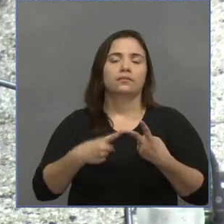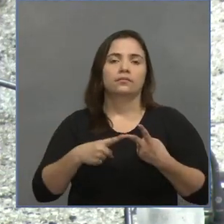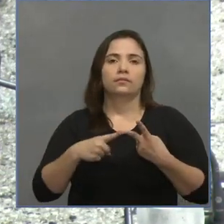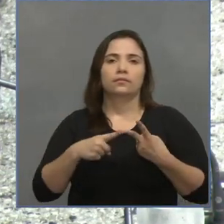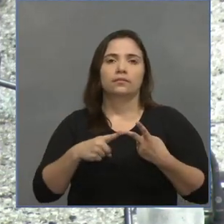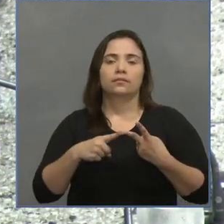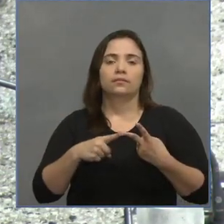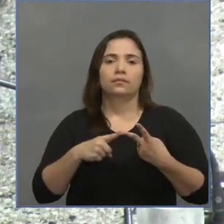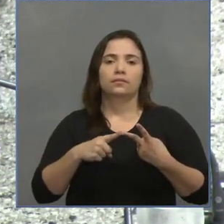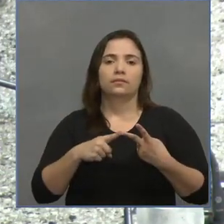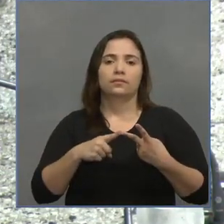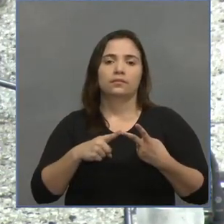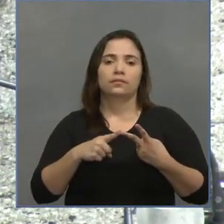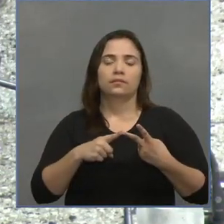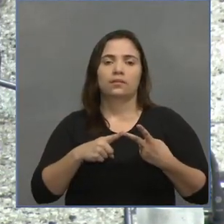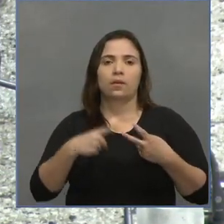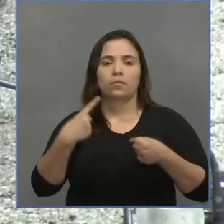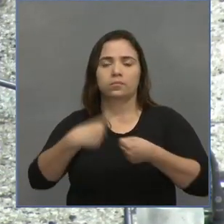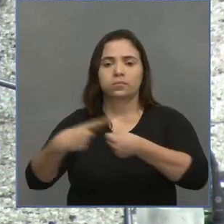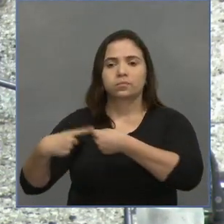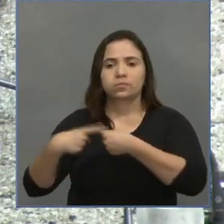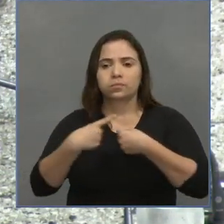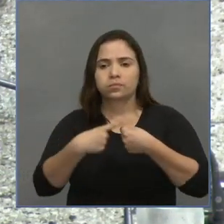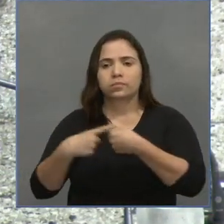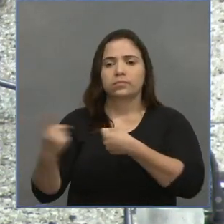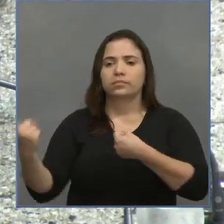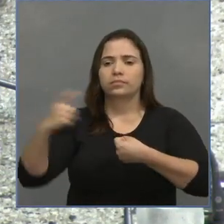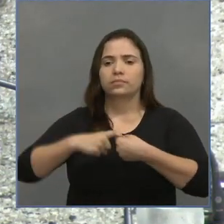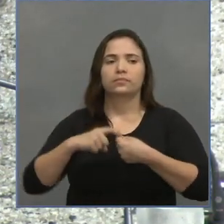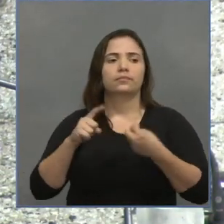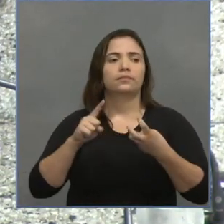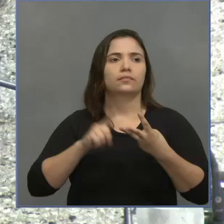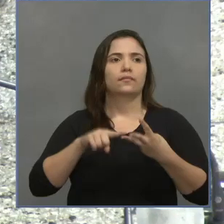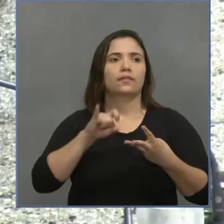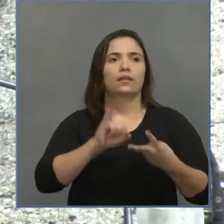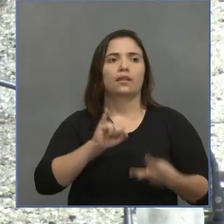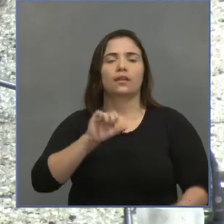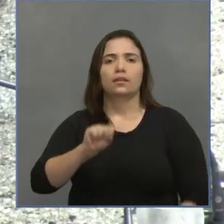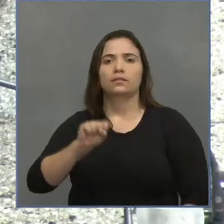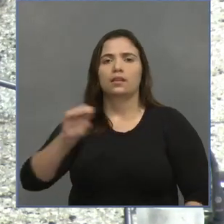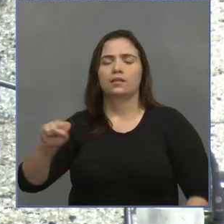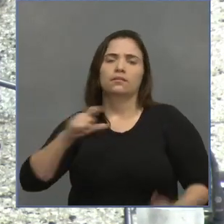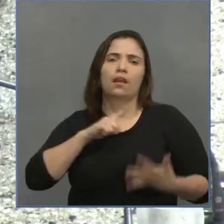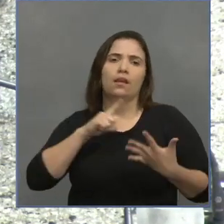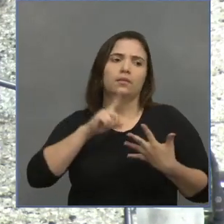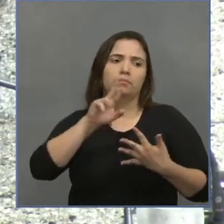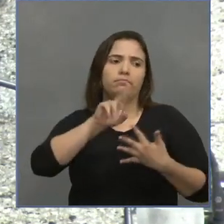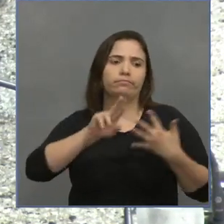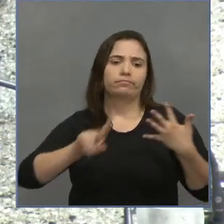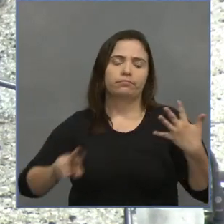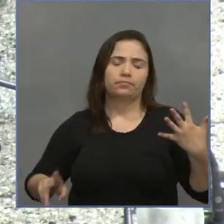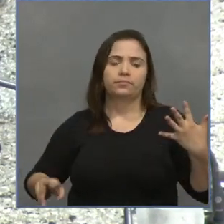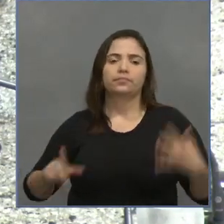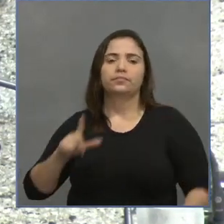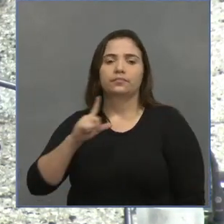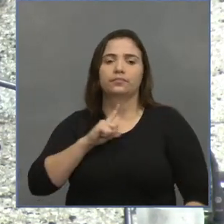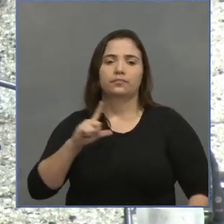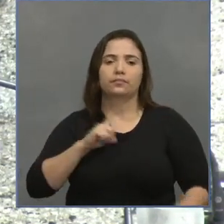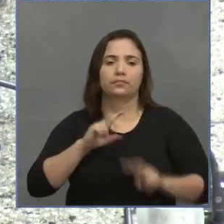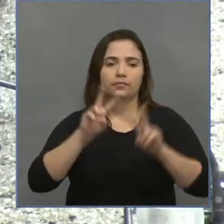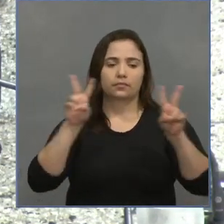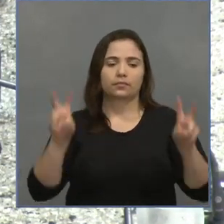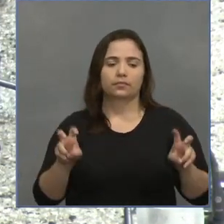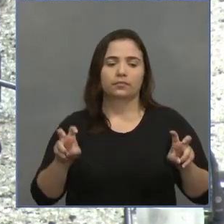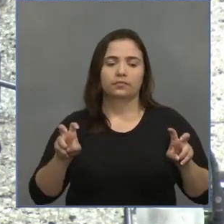perante convênios com o município, perante ISS, ou seja, em demais situações que pudesse o